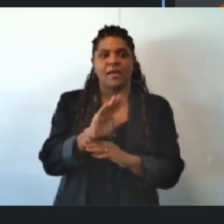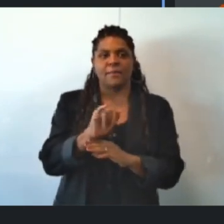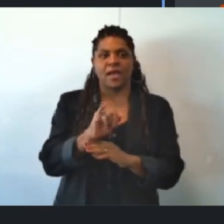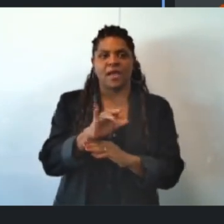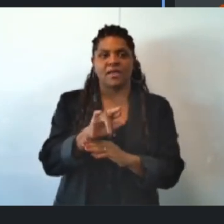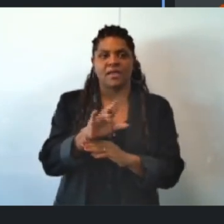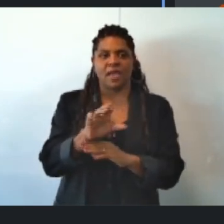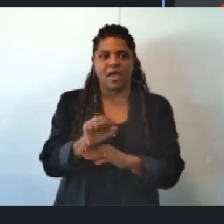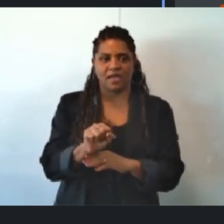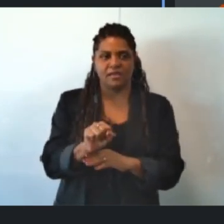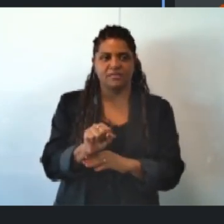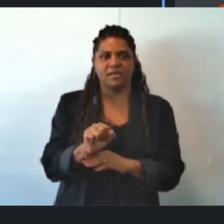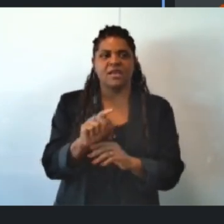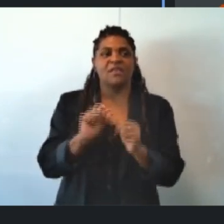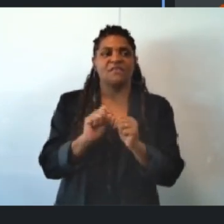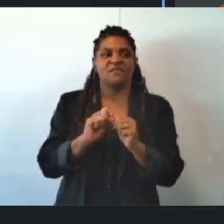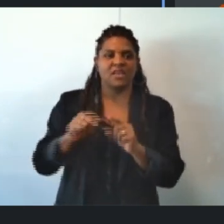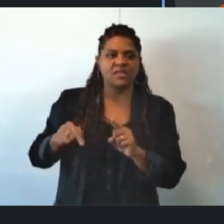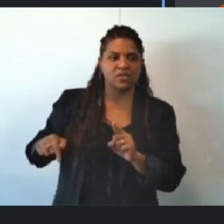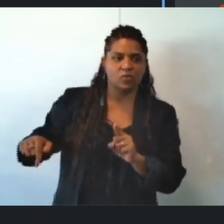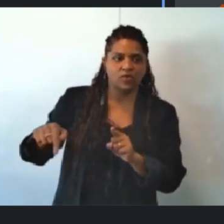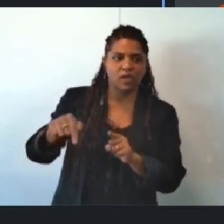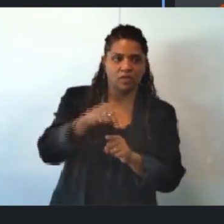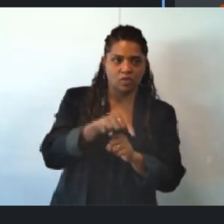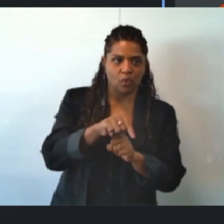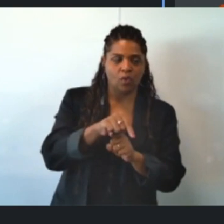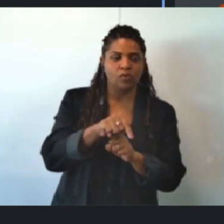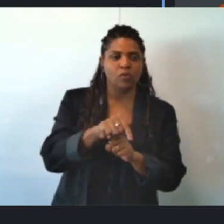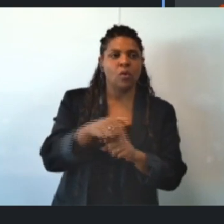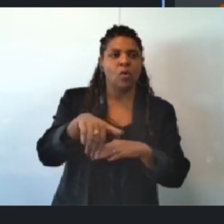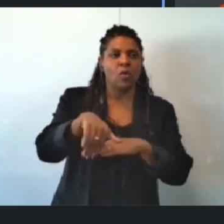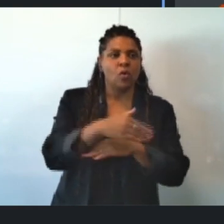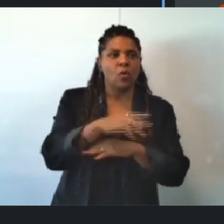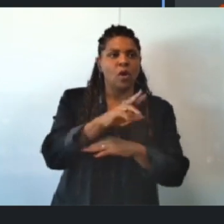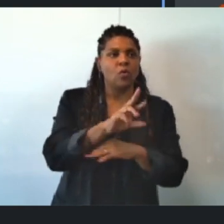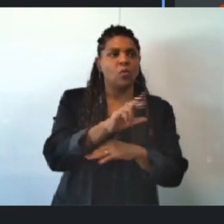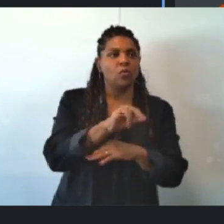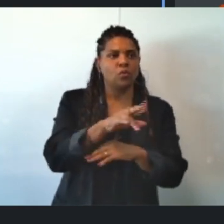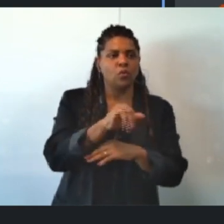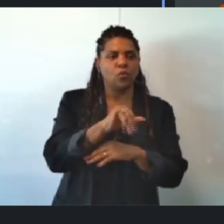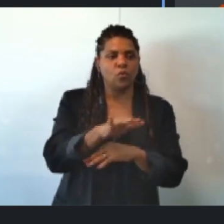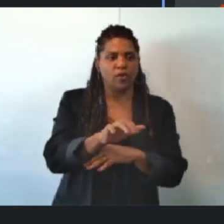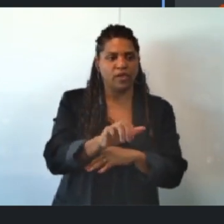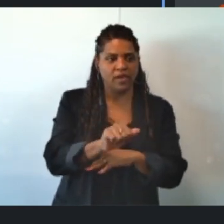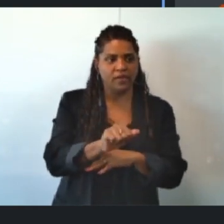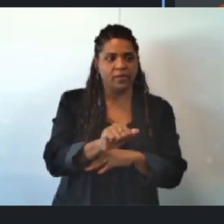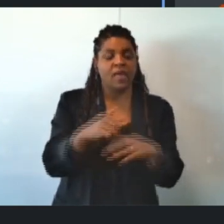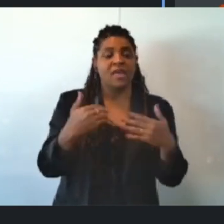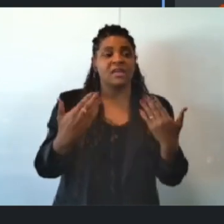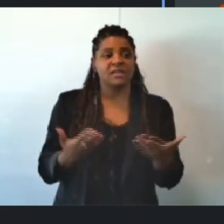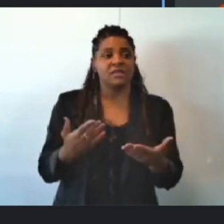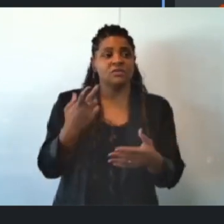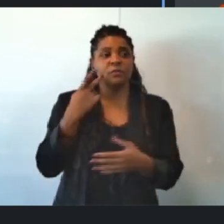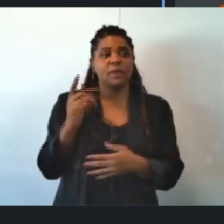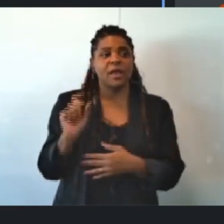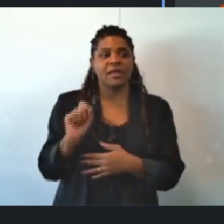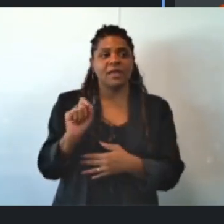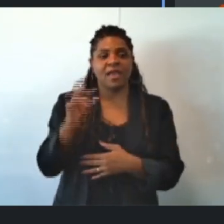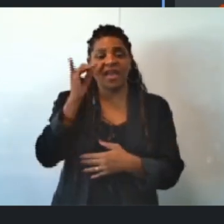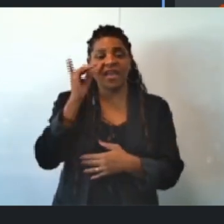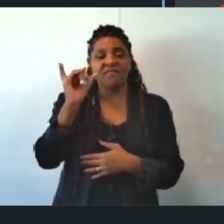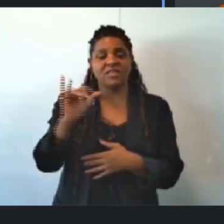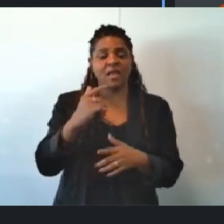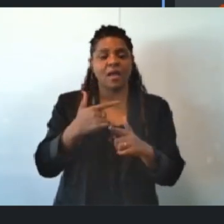retorno, pegando a Urucuia e acessando a Tabaiares. Isso foi para evitar problemas que estavam acontecendo.